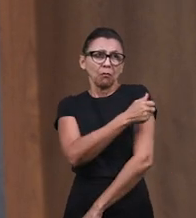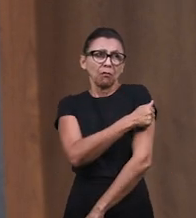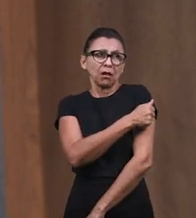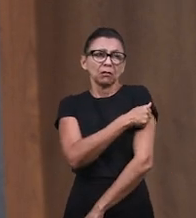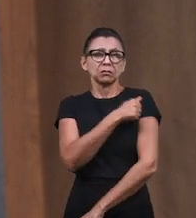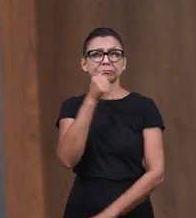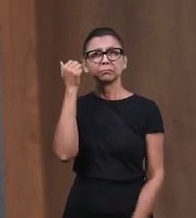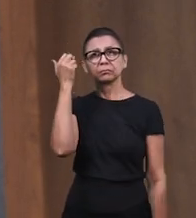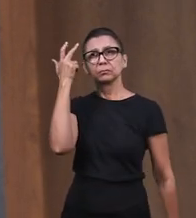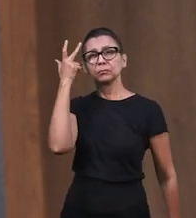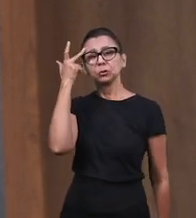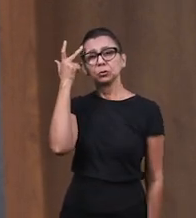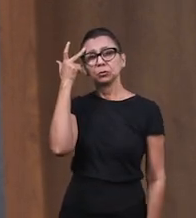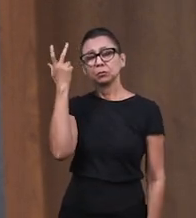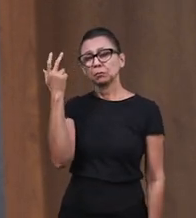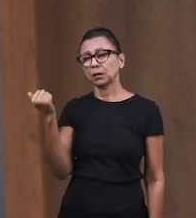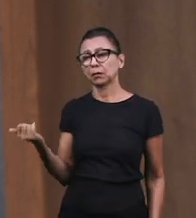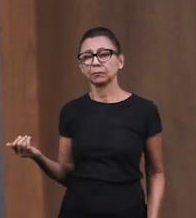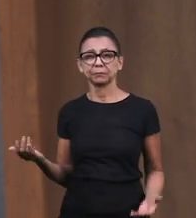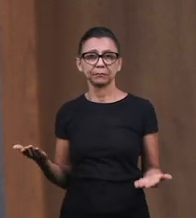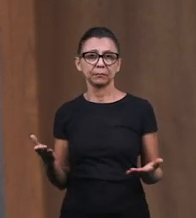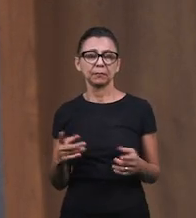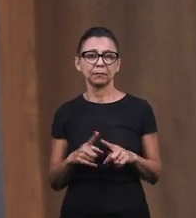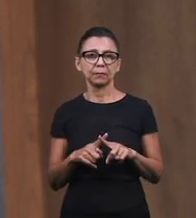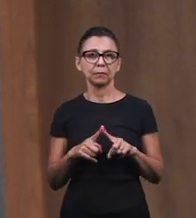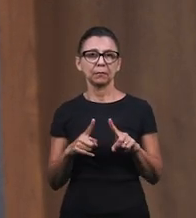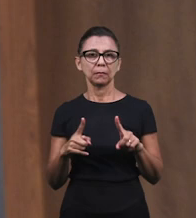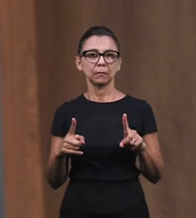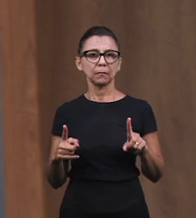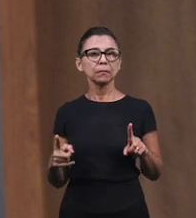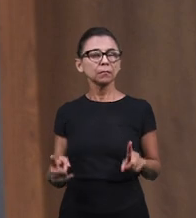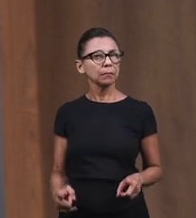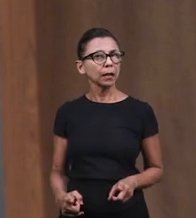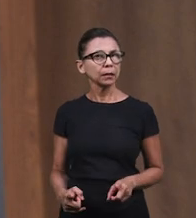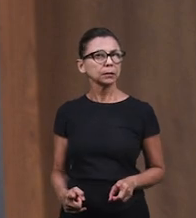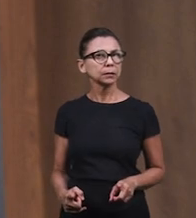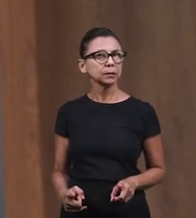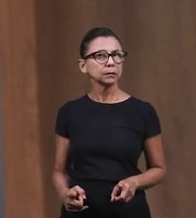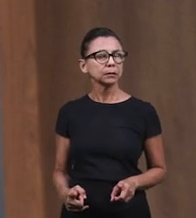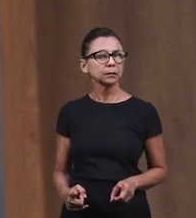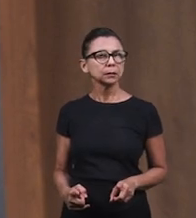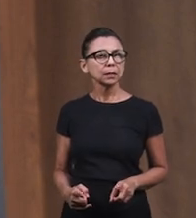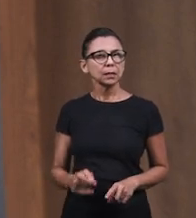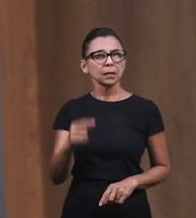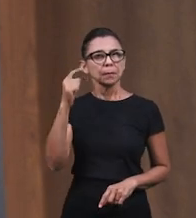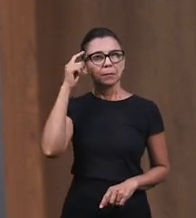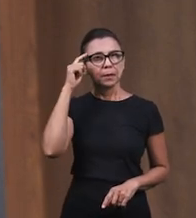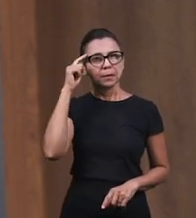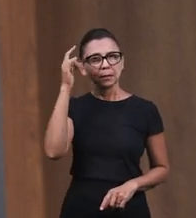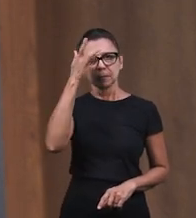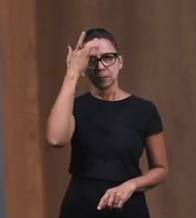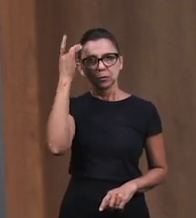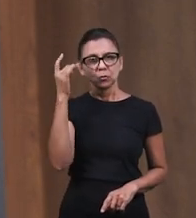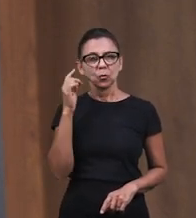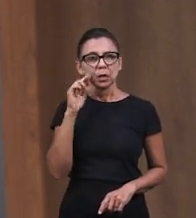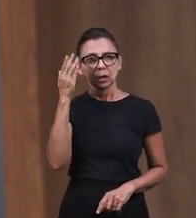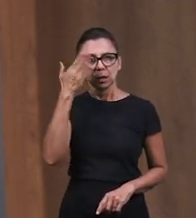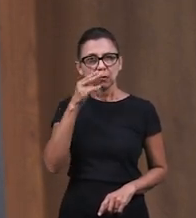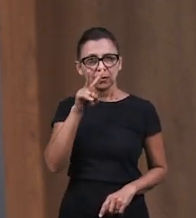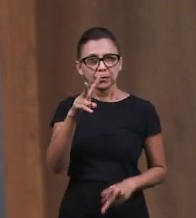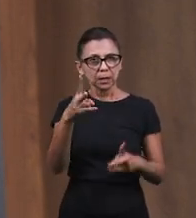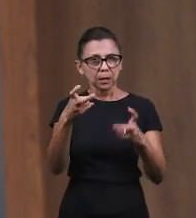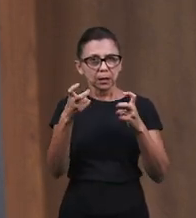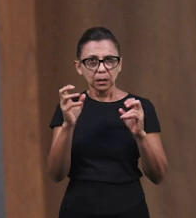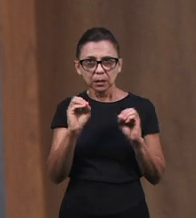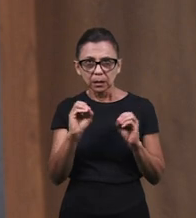vendo. José não, José era diferente. Em todos os lugares que ele estava, ele permanecia em comunhão com Deus